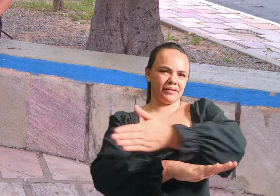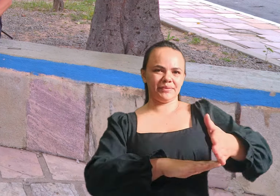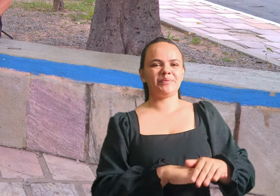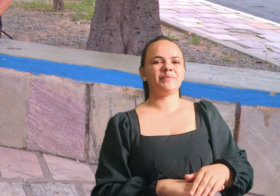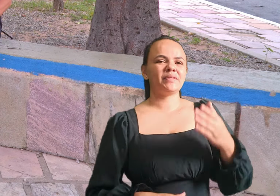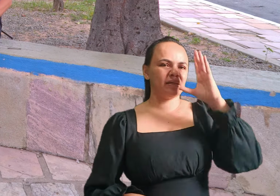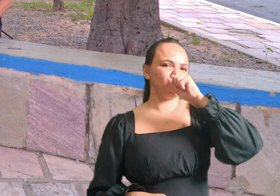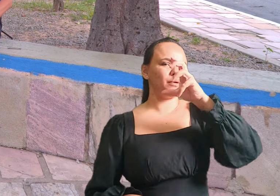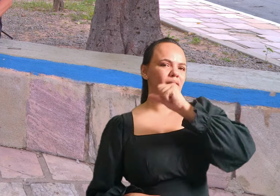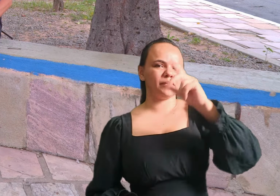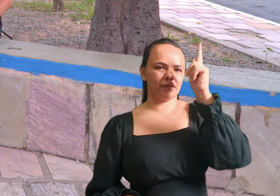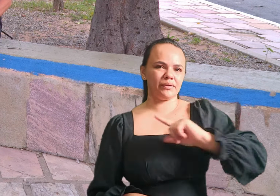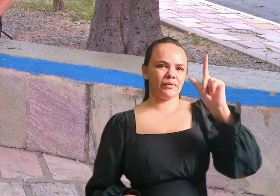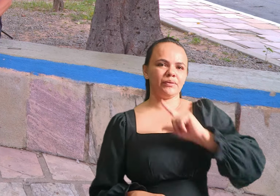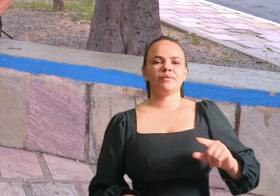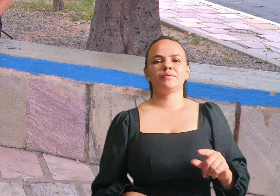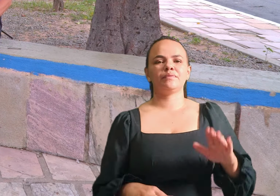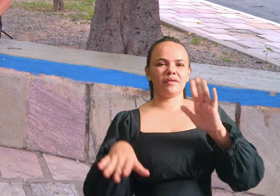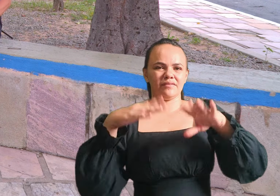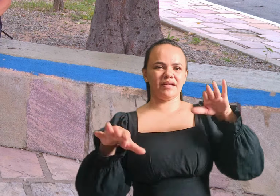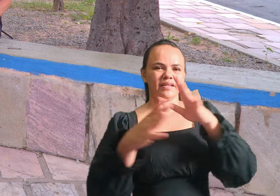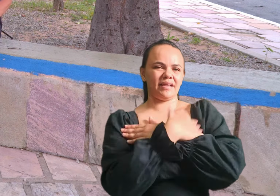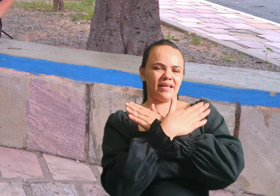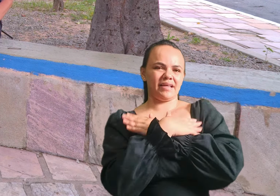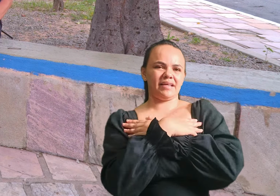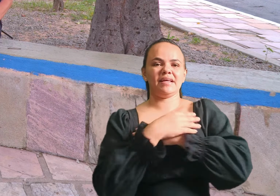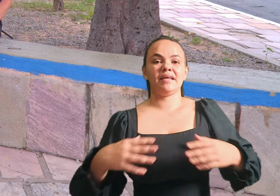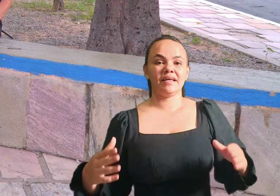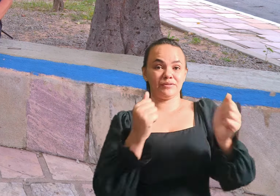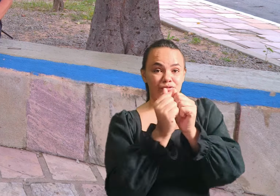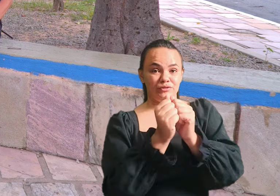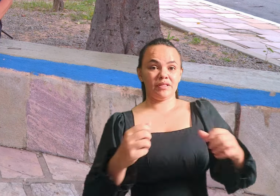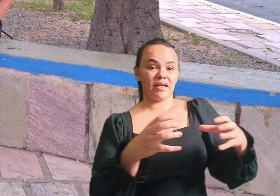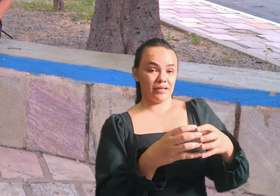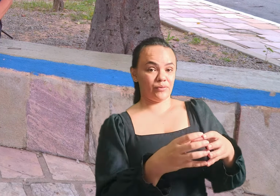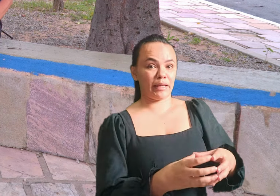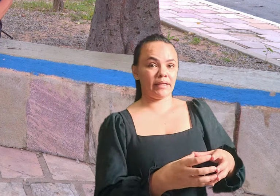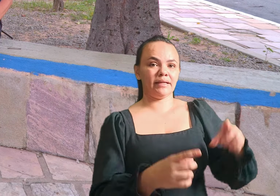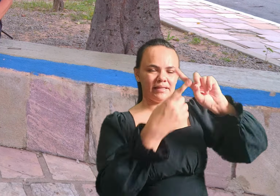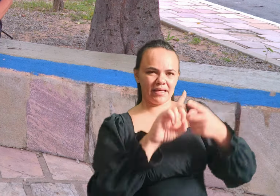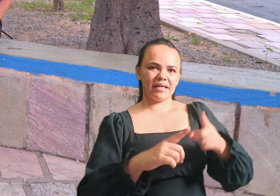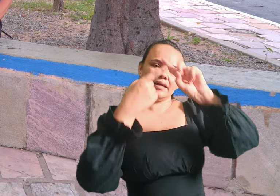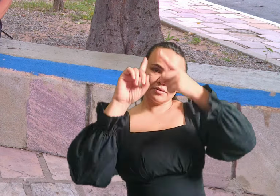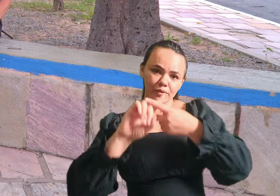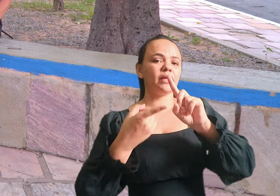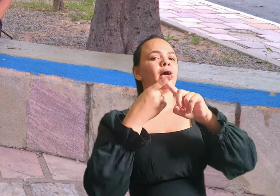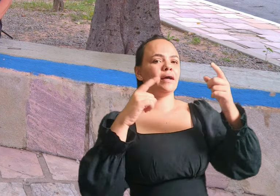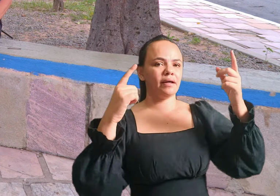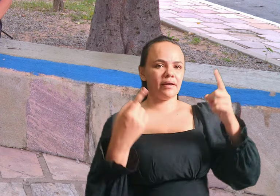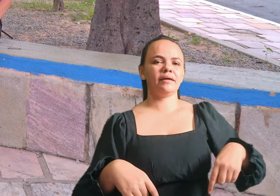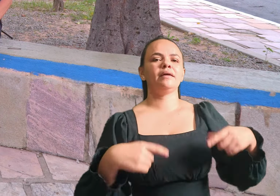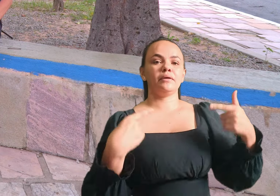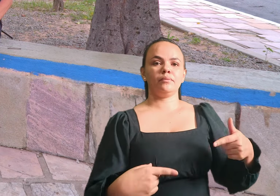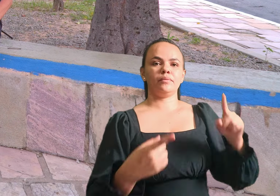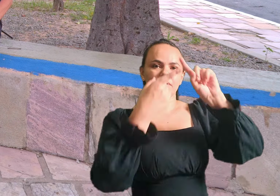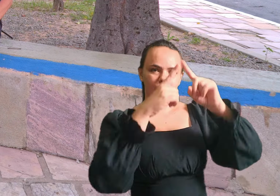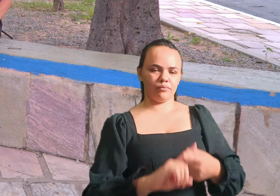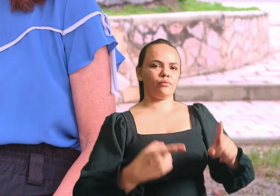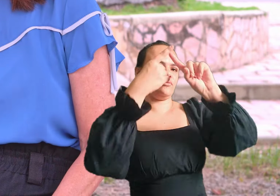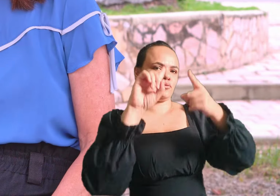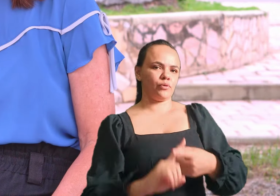semana Dias feriados juntar a turma dele e disputar no maneiro pau fazer a